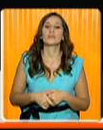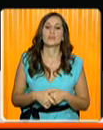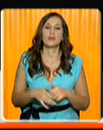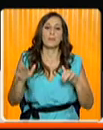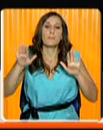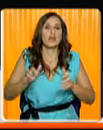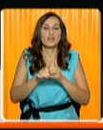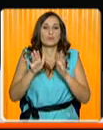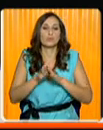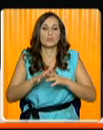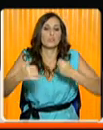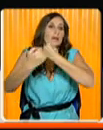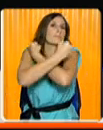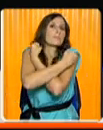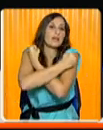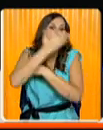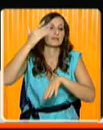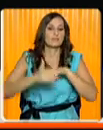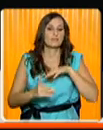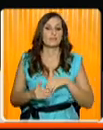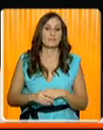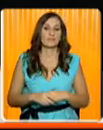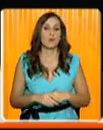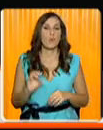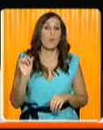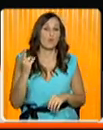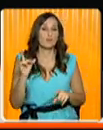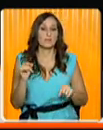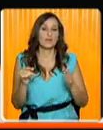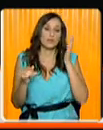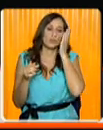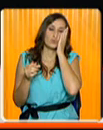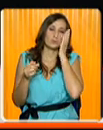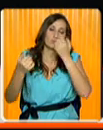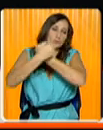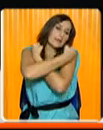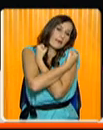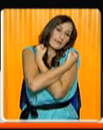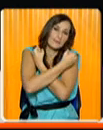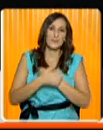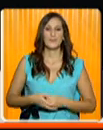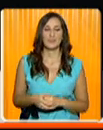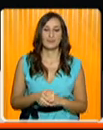Paramos tudo e damos um abraço assim do nada. Ou então que dormimos assim em conchinha.